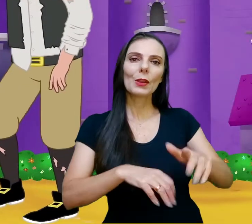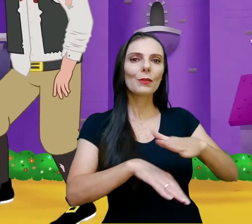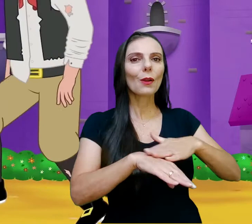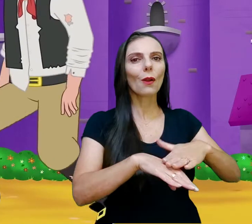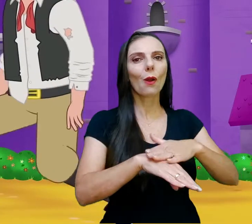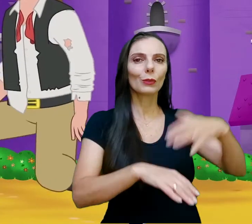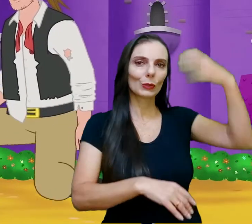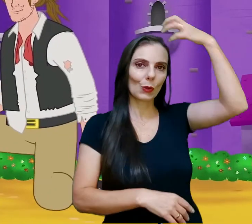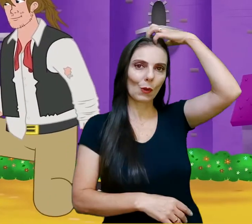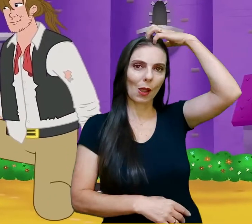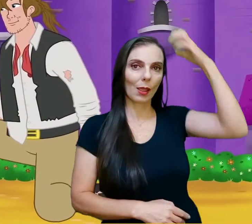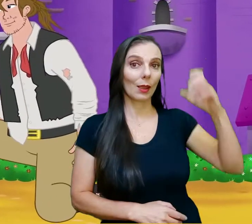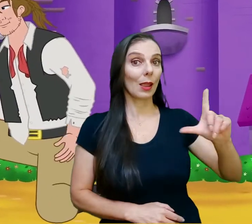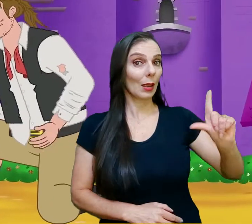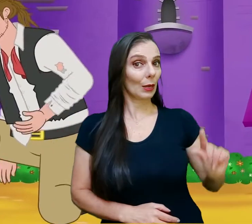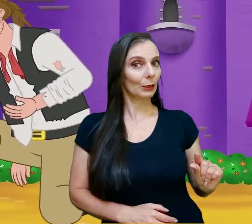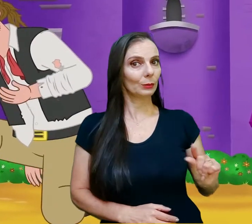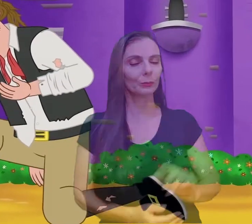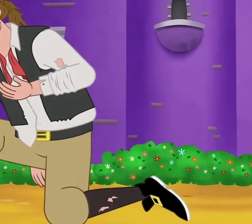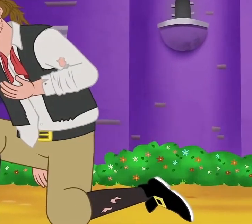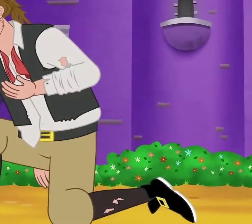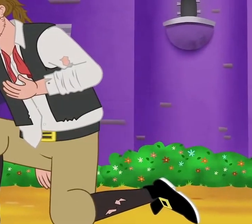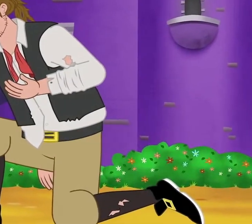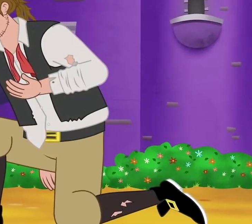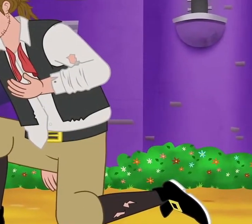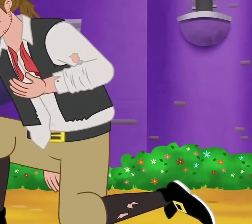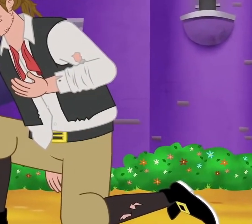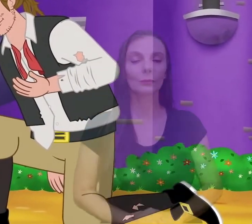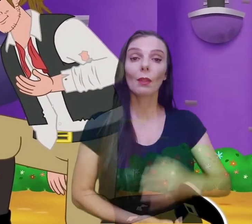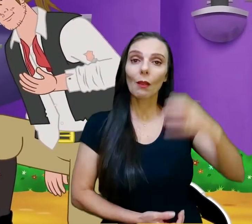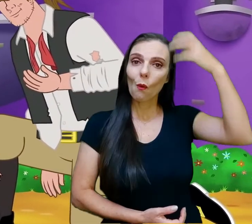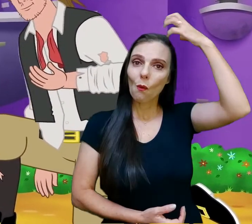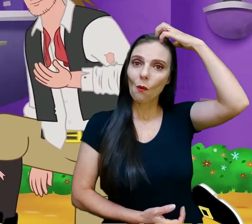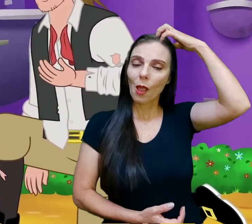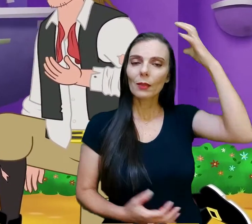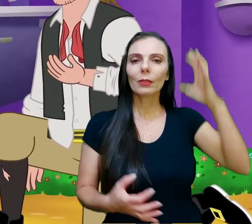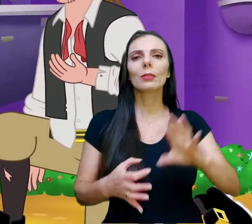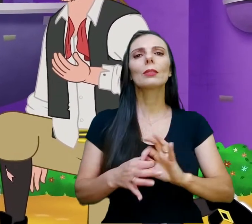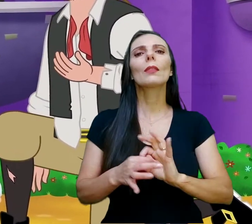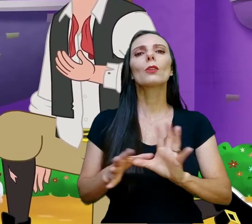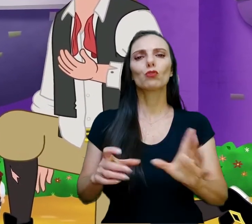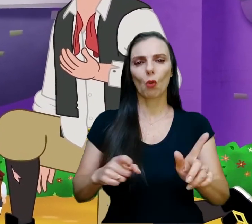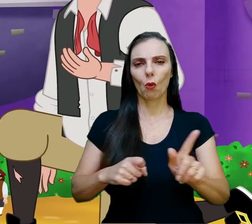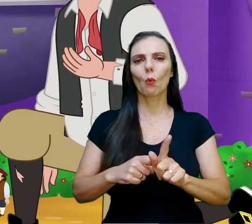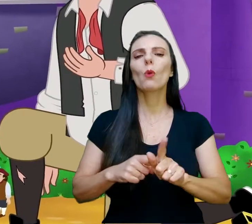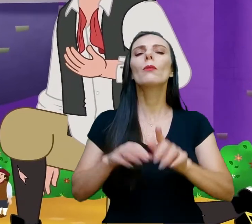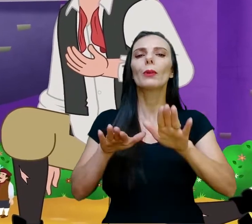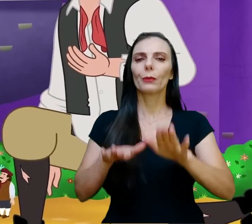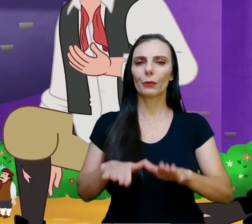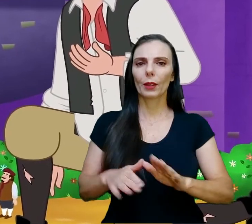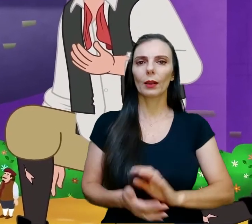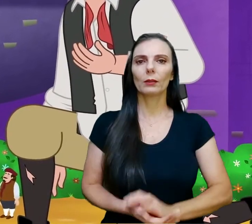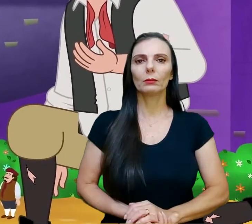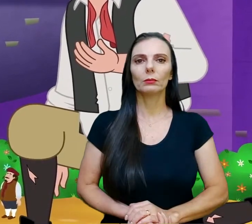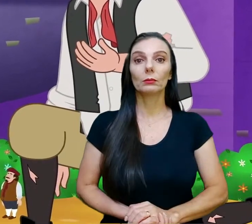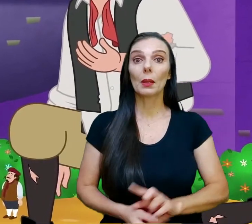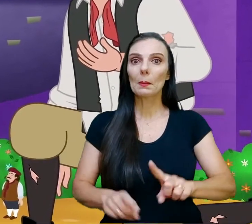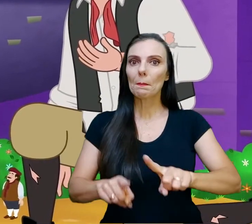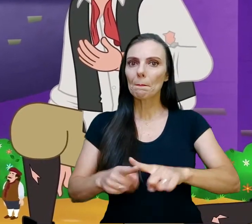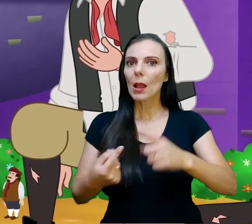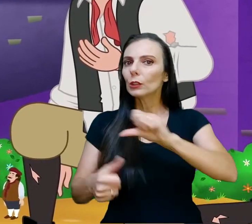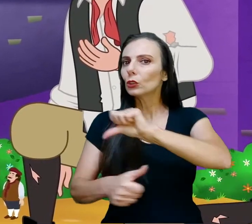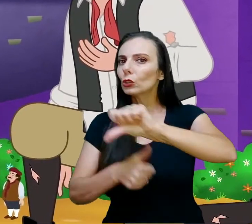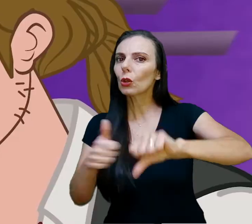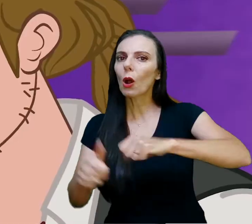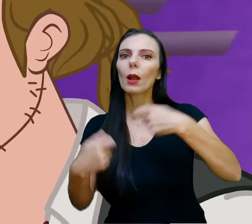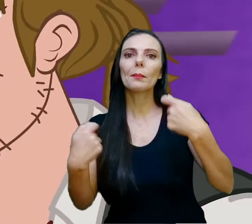Gulliver então falou com o rei de Lilliput. O rei deixou Gulliver ficar, mas disse que em